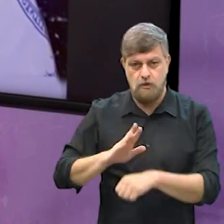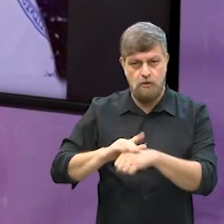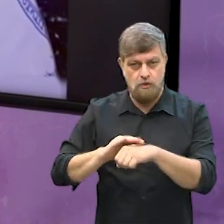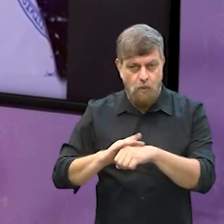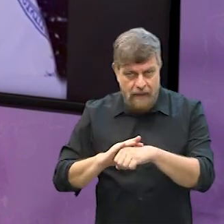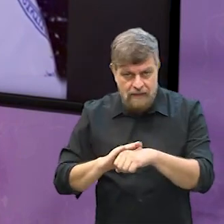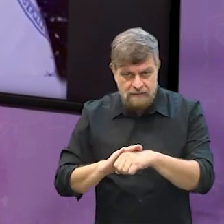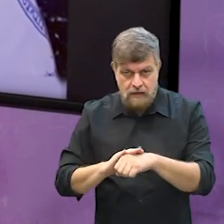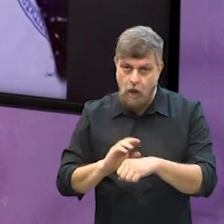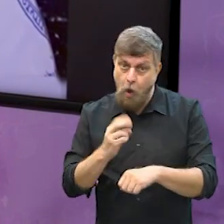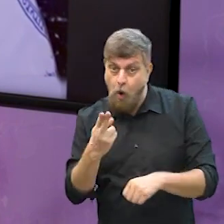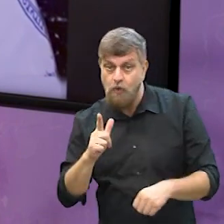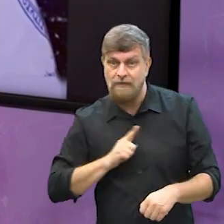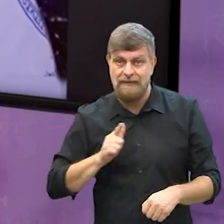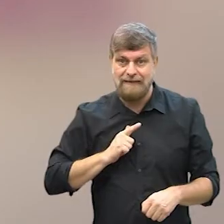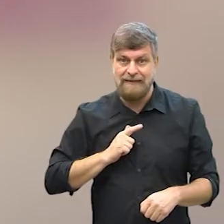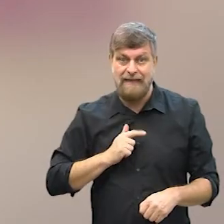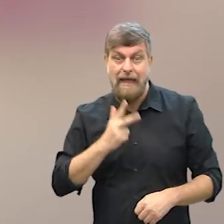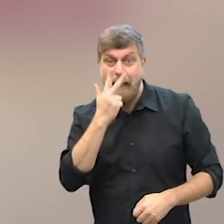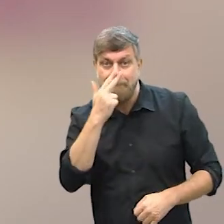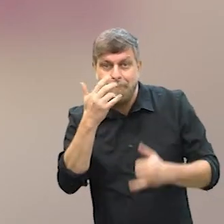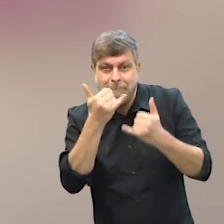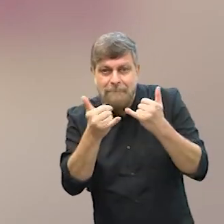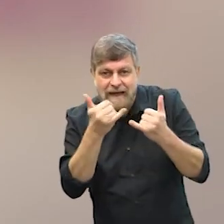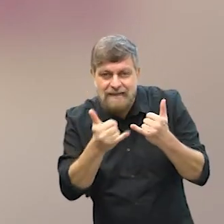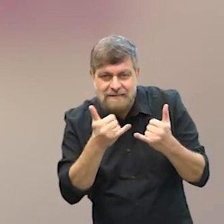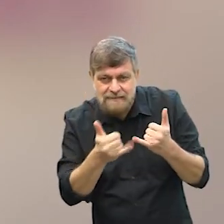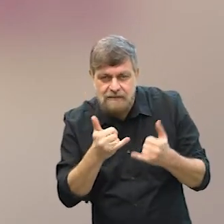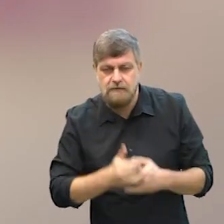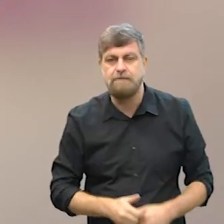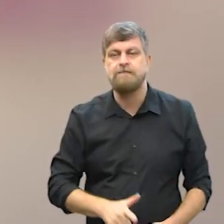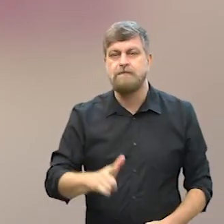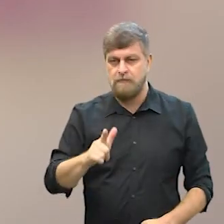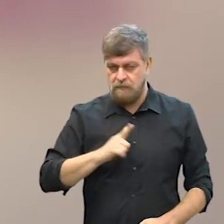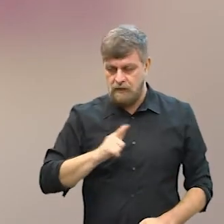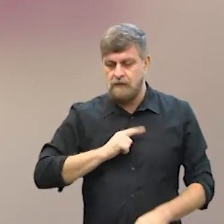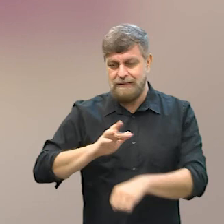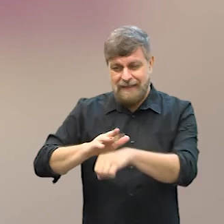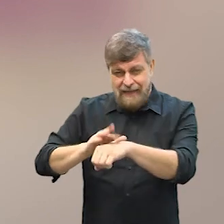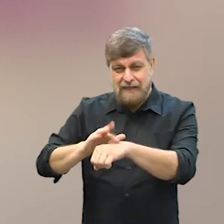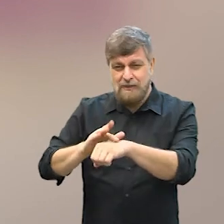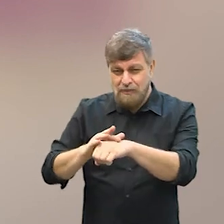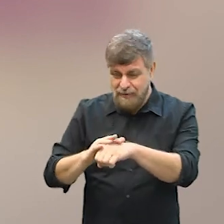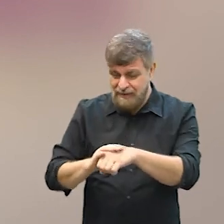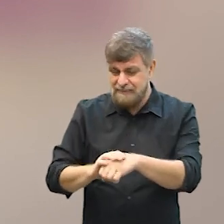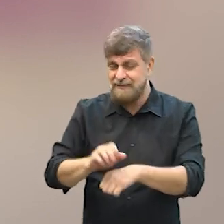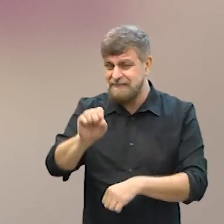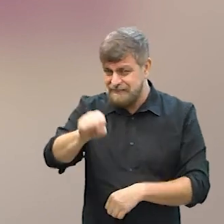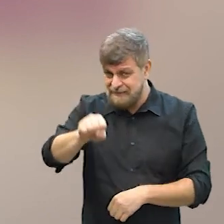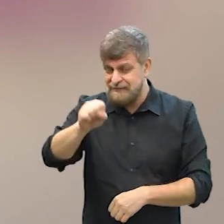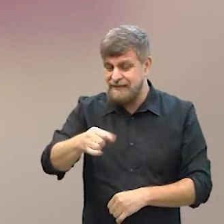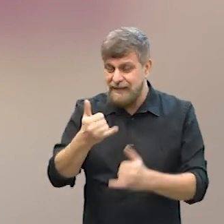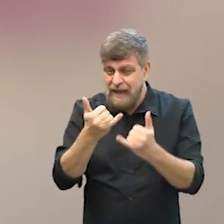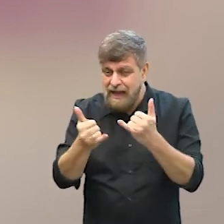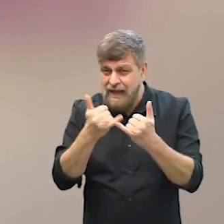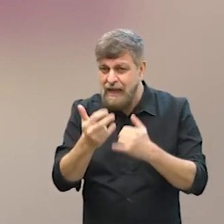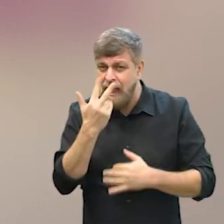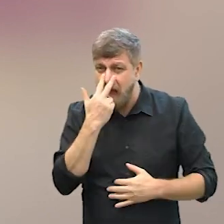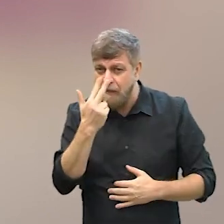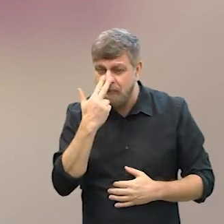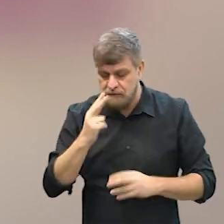são parecidas com a hipertensão pulmonar? Existem muitas doenças que são parecidas, porque